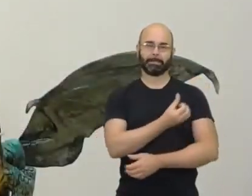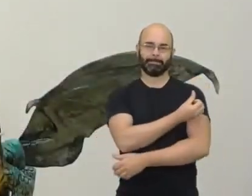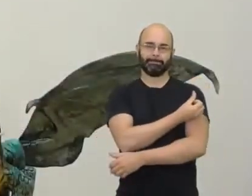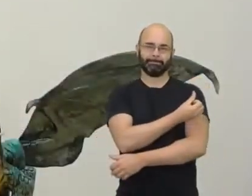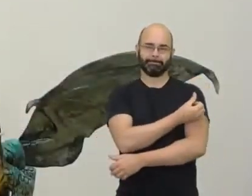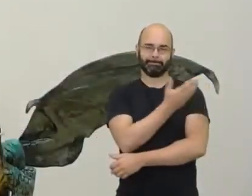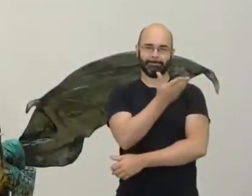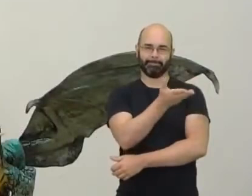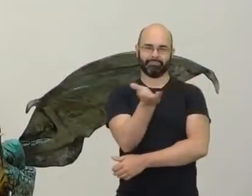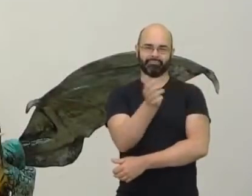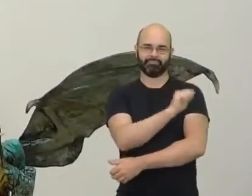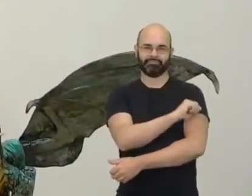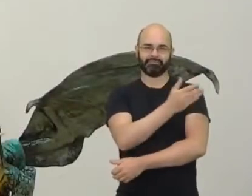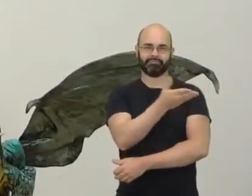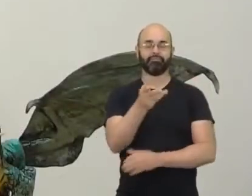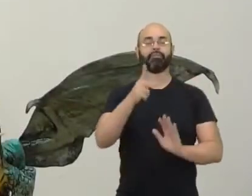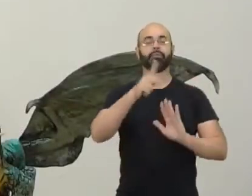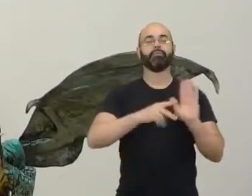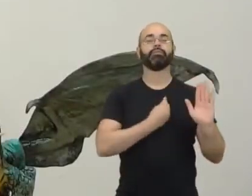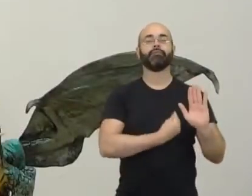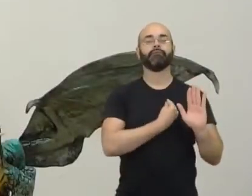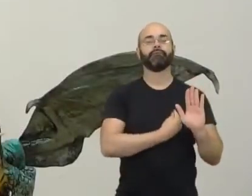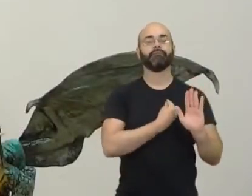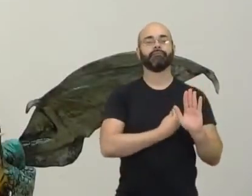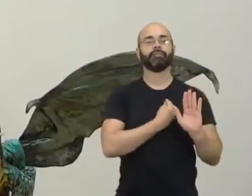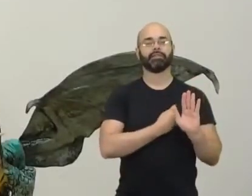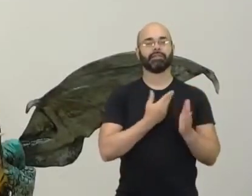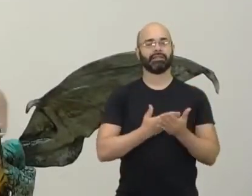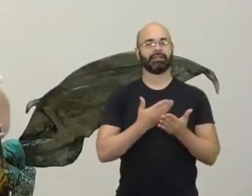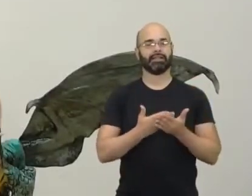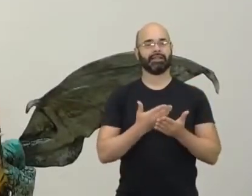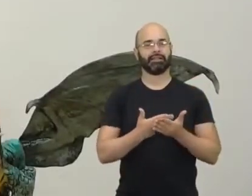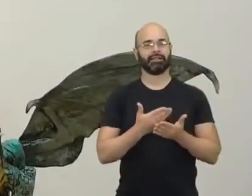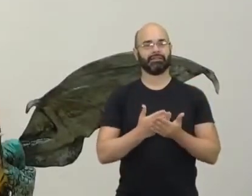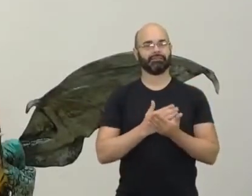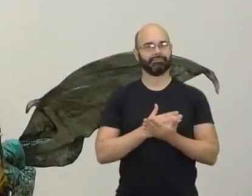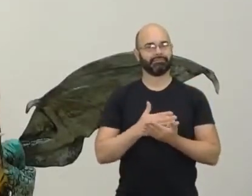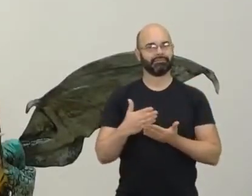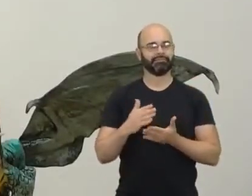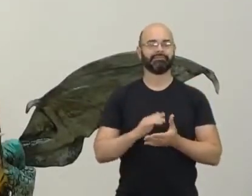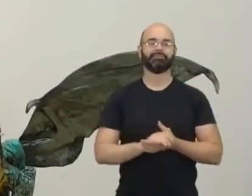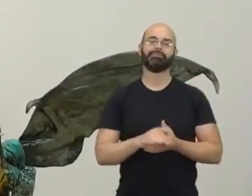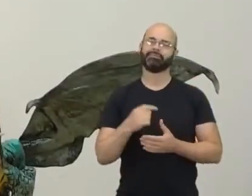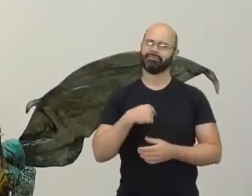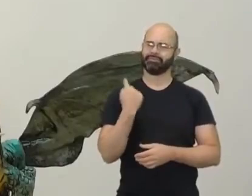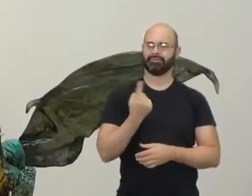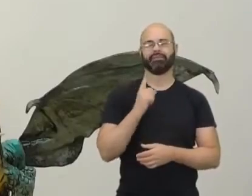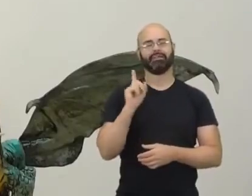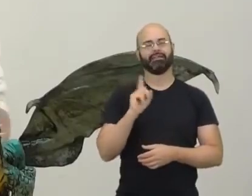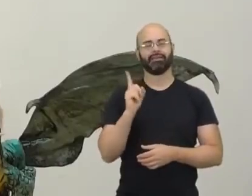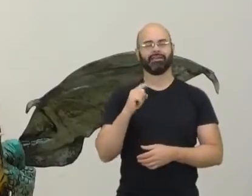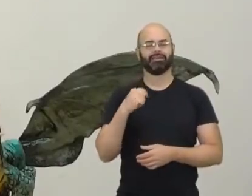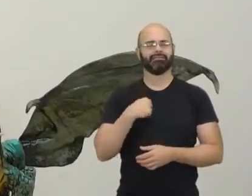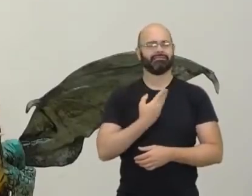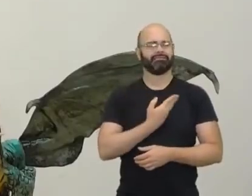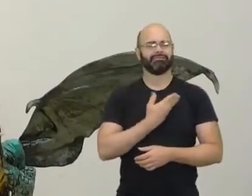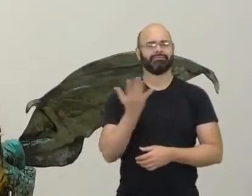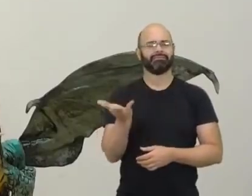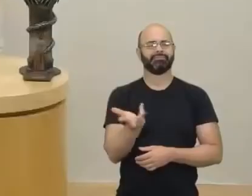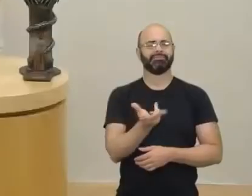aula de projeto de vida. E não estou sozinho, eu estou com ele, meu grande companheiro e maravilhoso colega,